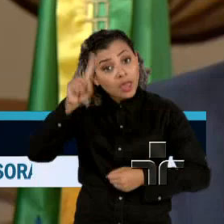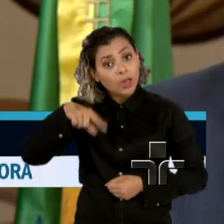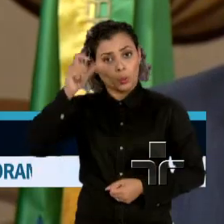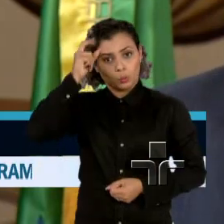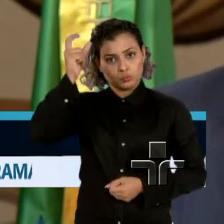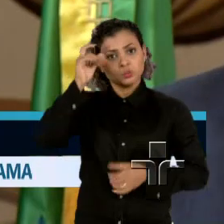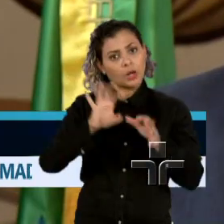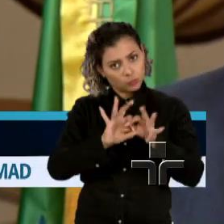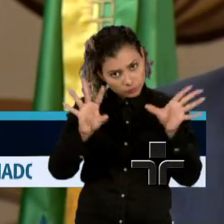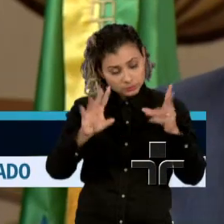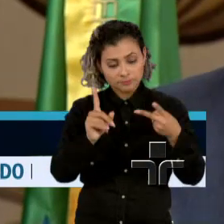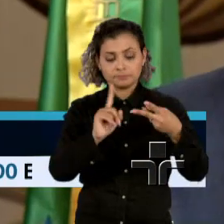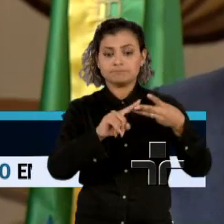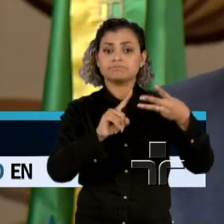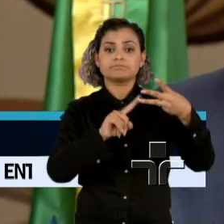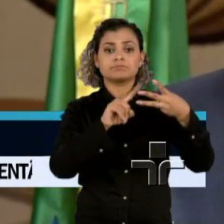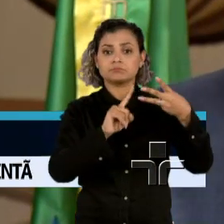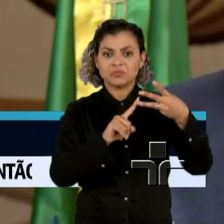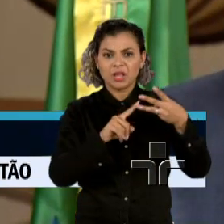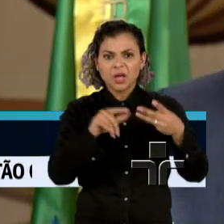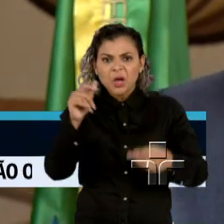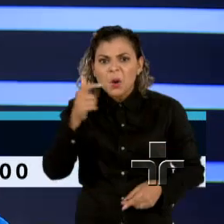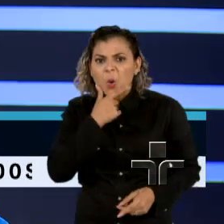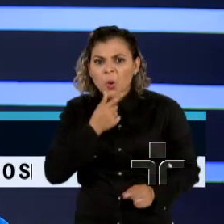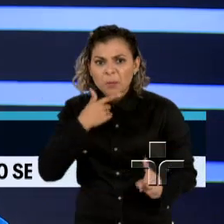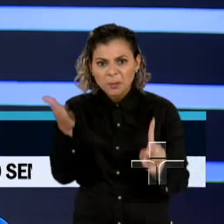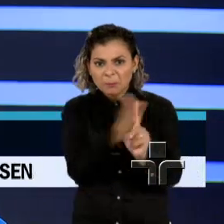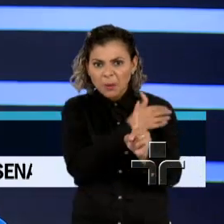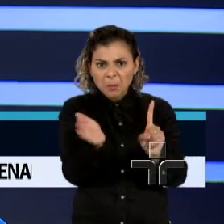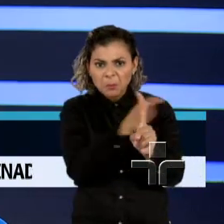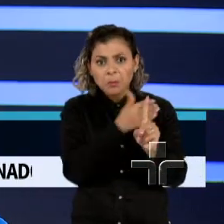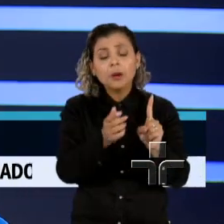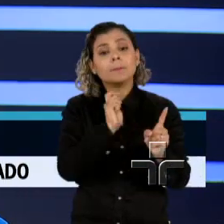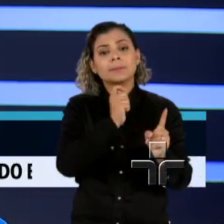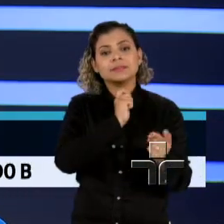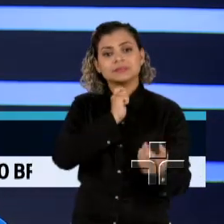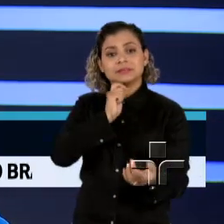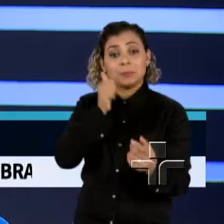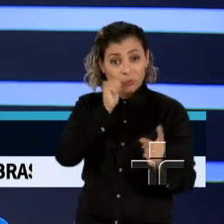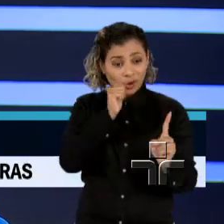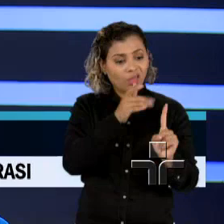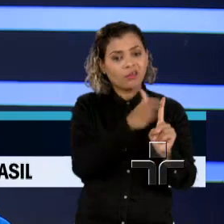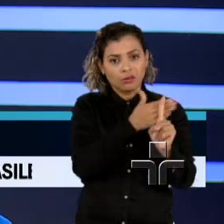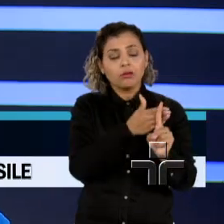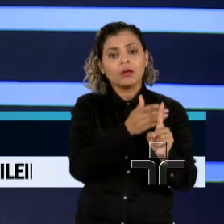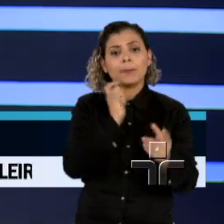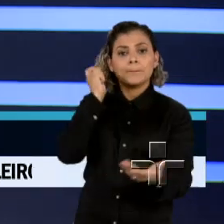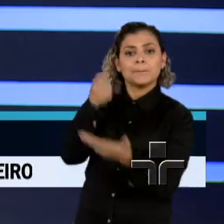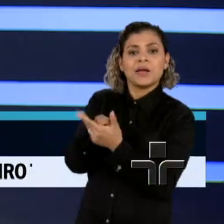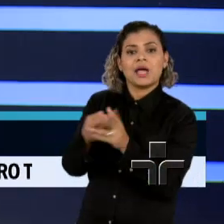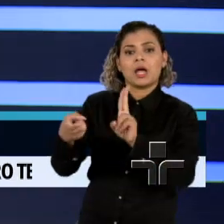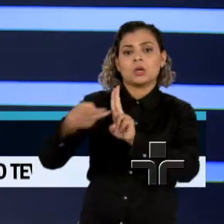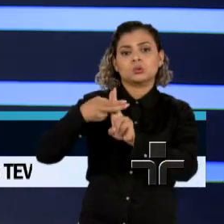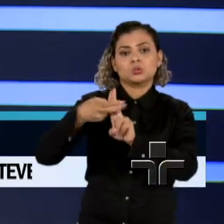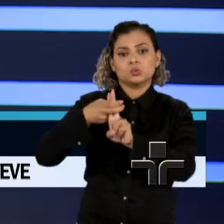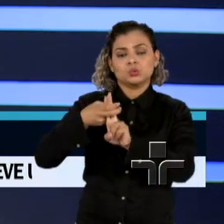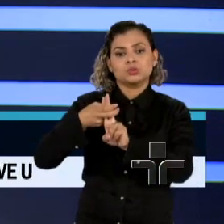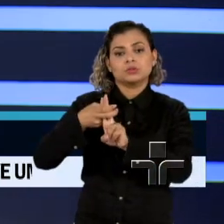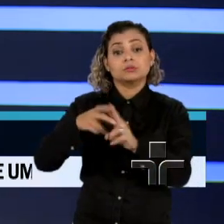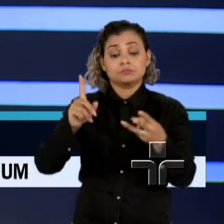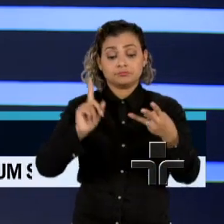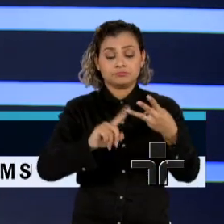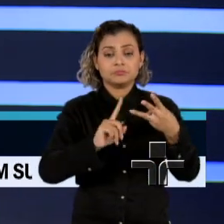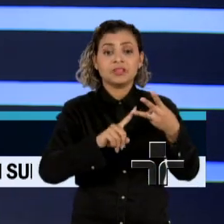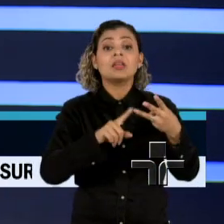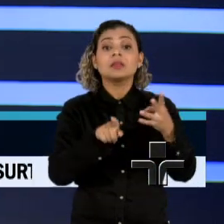tornam obrigatório agressores de mulheres ressarcirem custos da vítima no SUS e permitem que mães amamentem os filhos